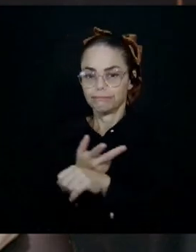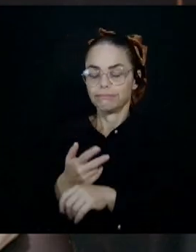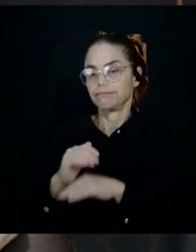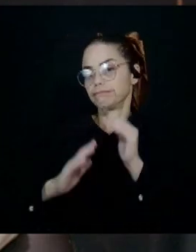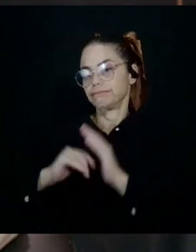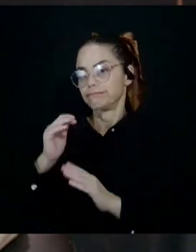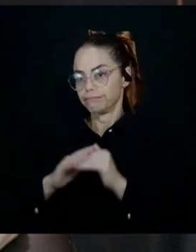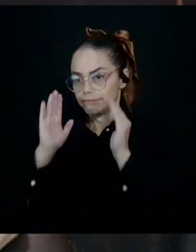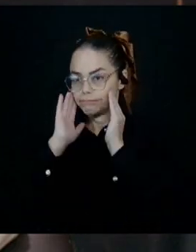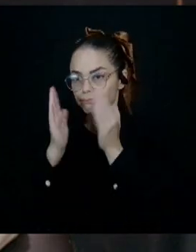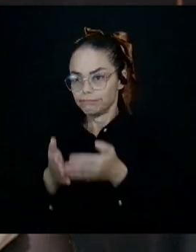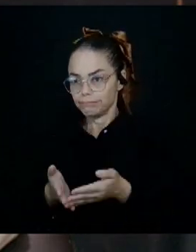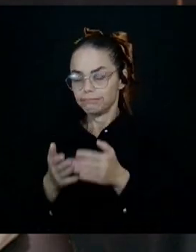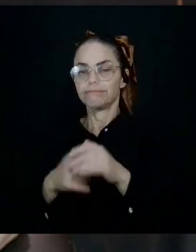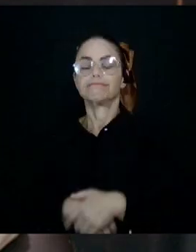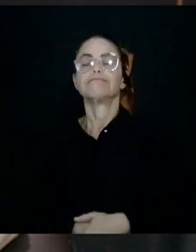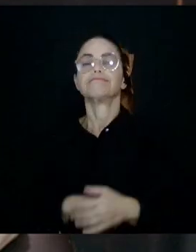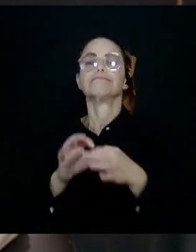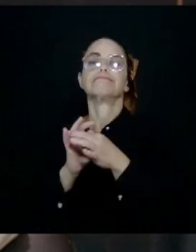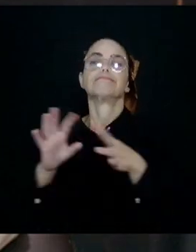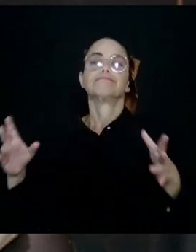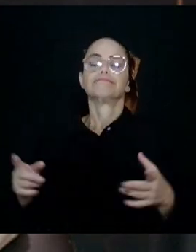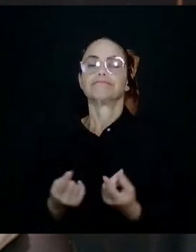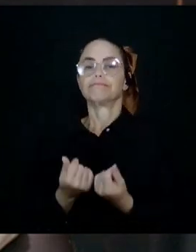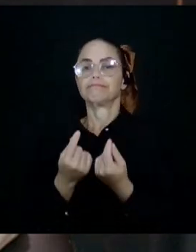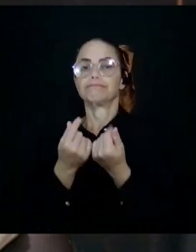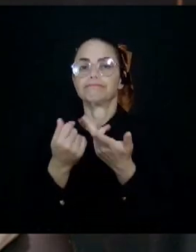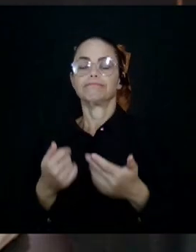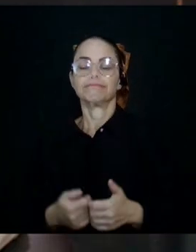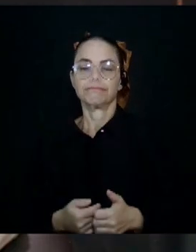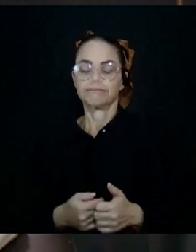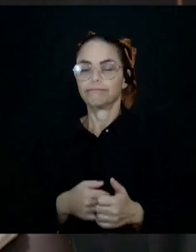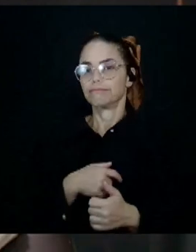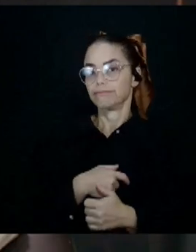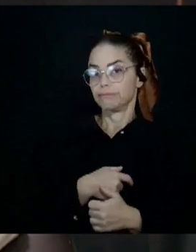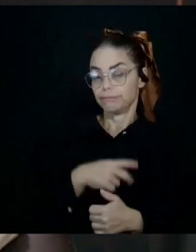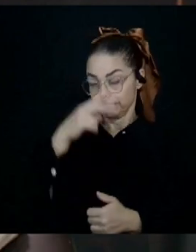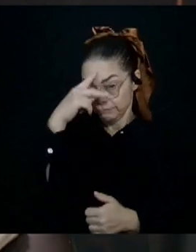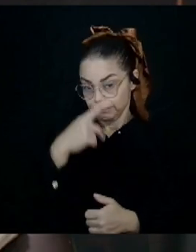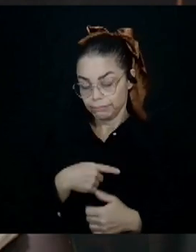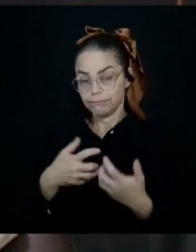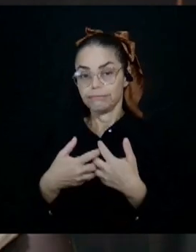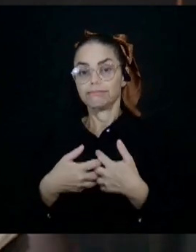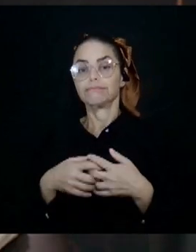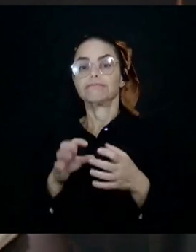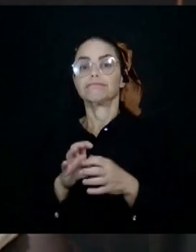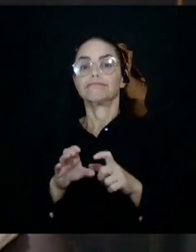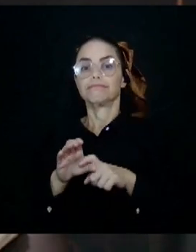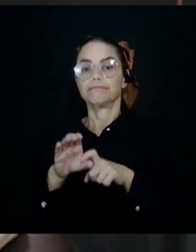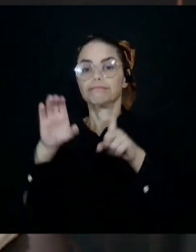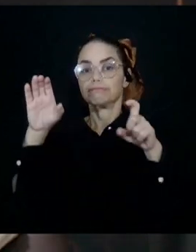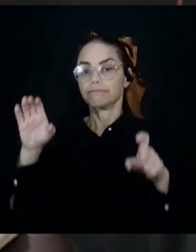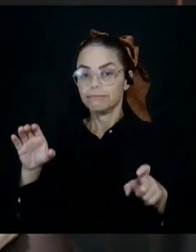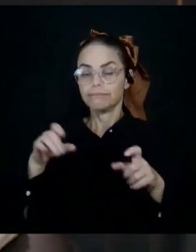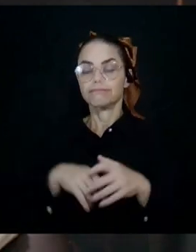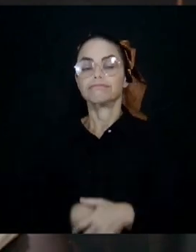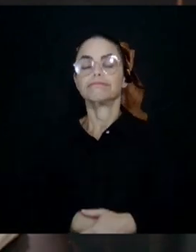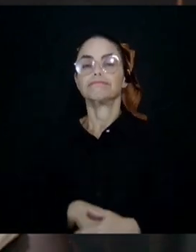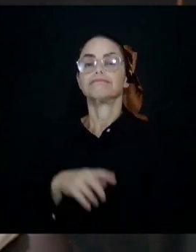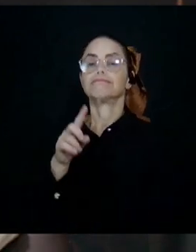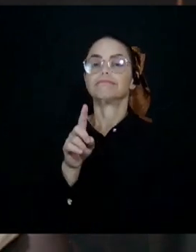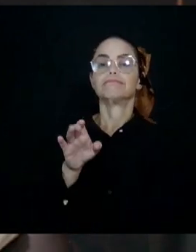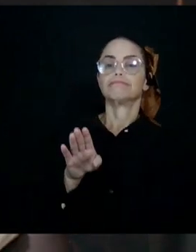essa liberdade, a gente fala de projeção, né, Débora? Acho que a Débora até pode falar um pouquinho mais sobre